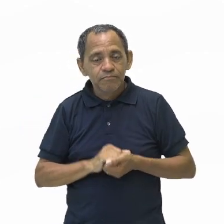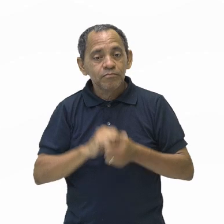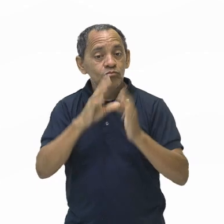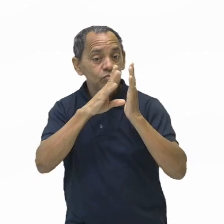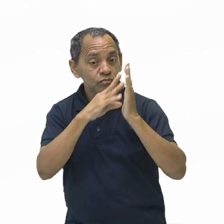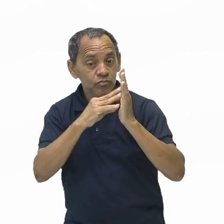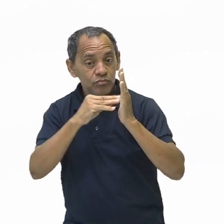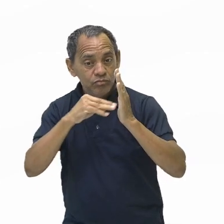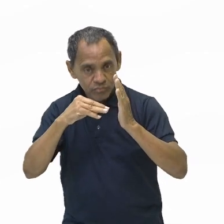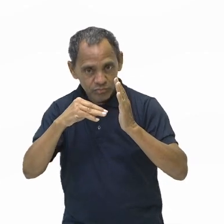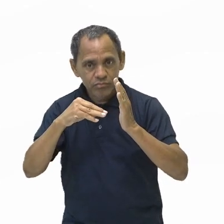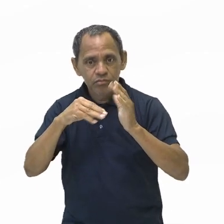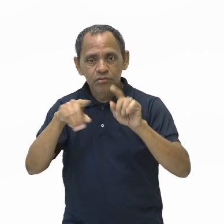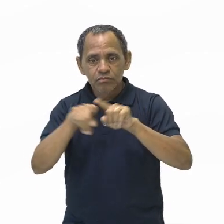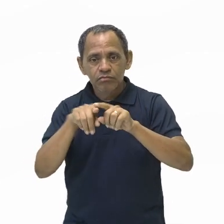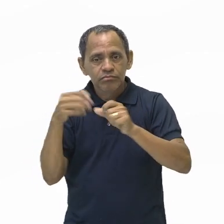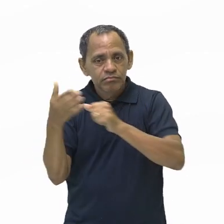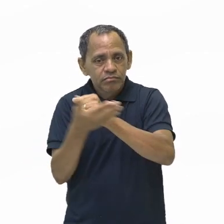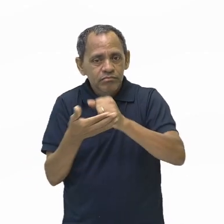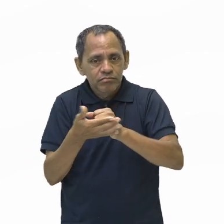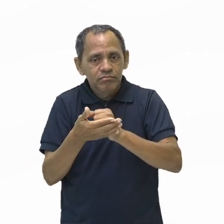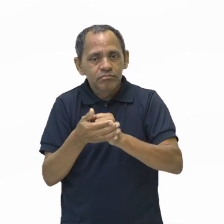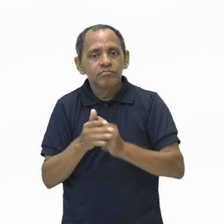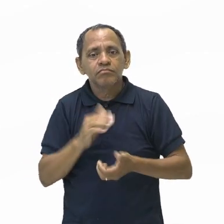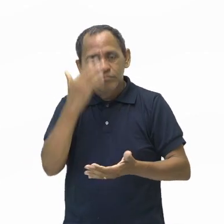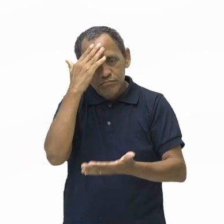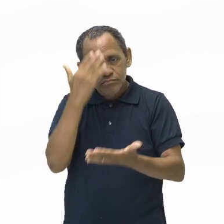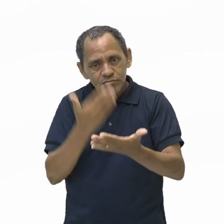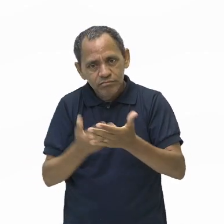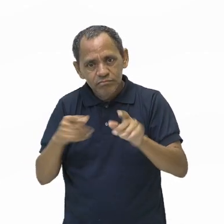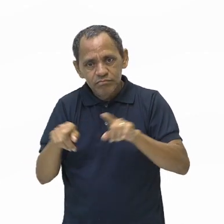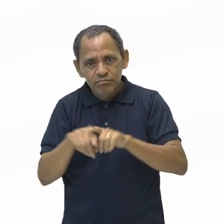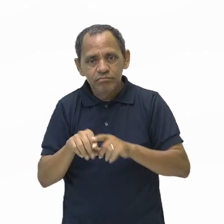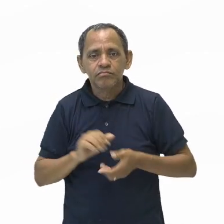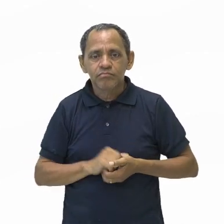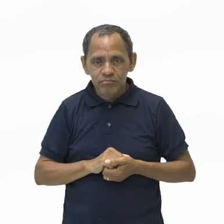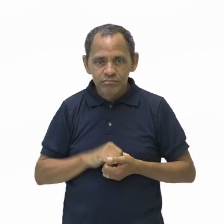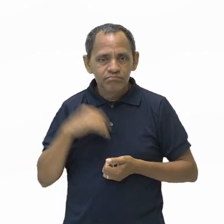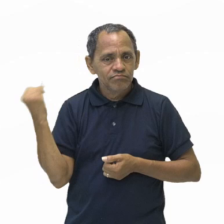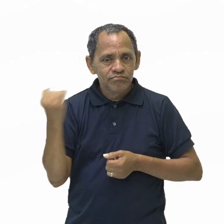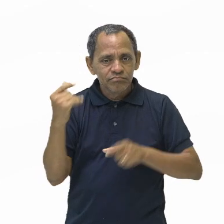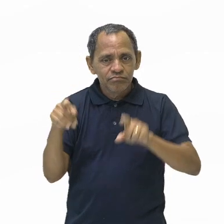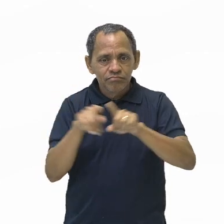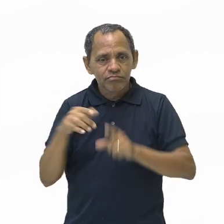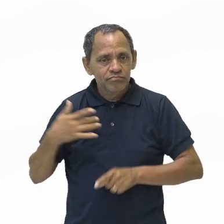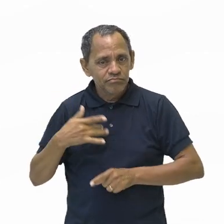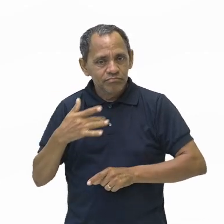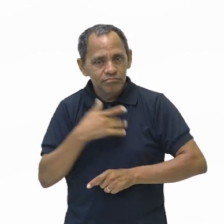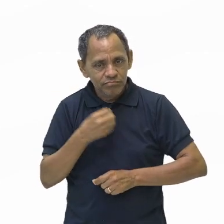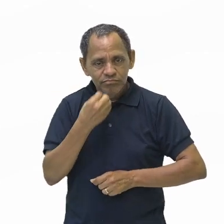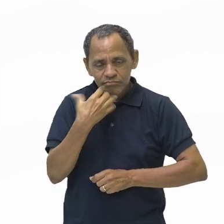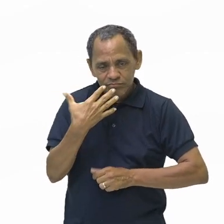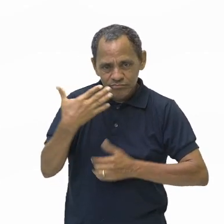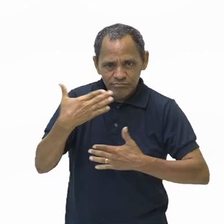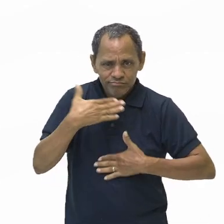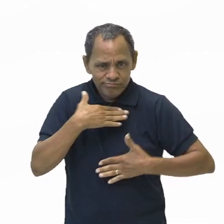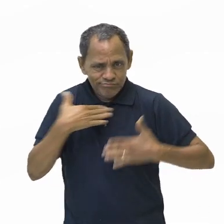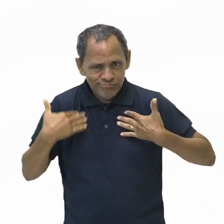mutagênicos, fontes confiáveis e relevantes, saúde e bem-estar, educação